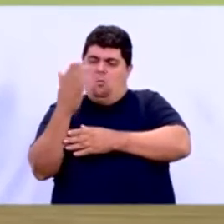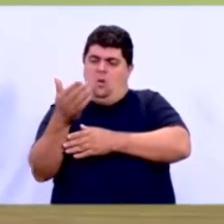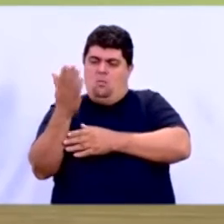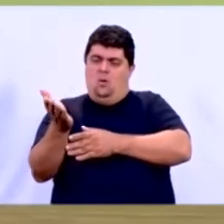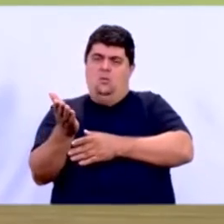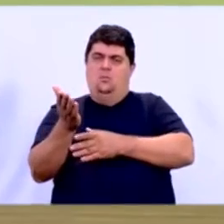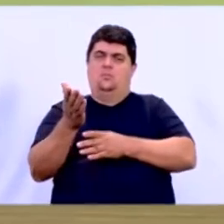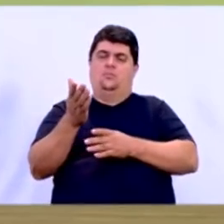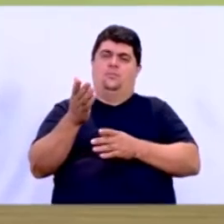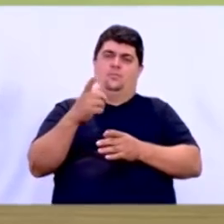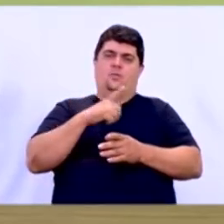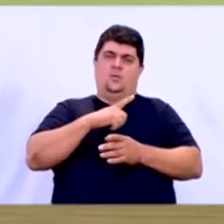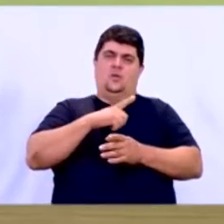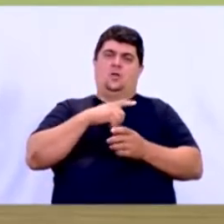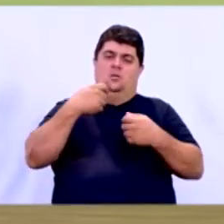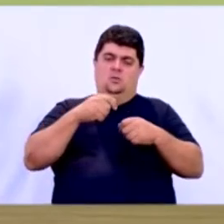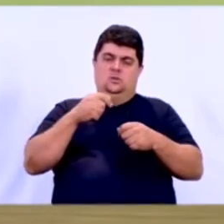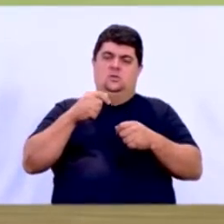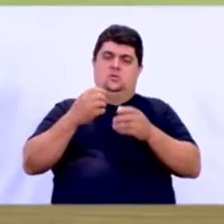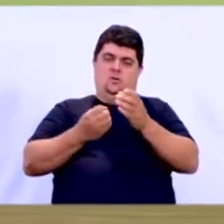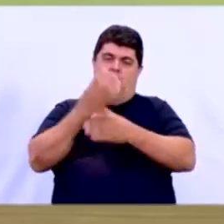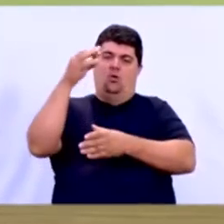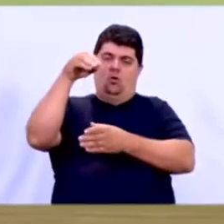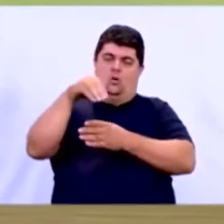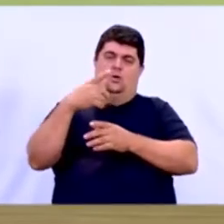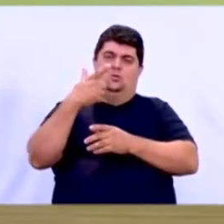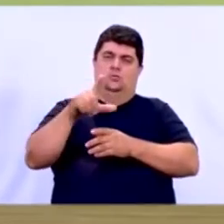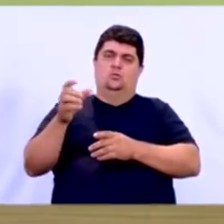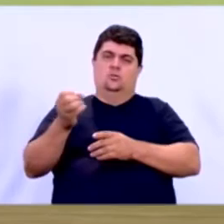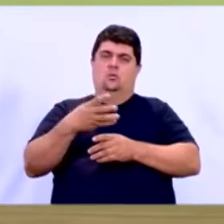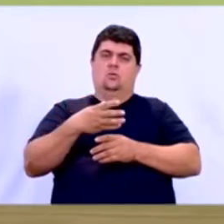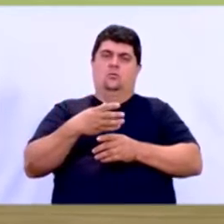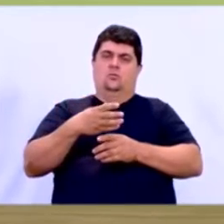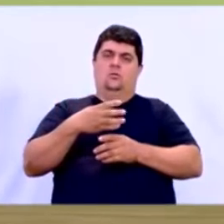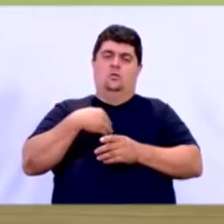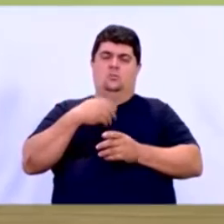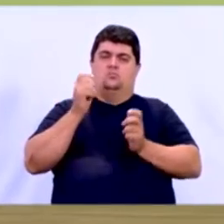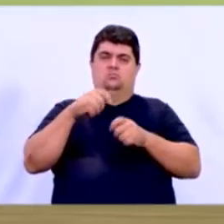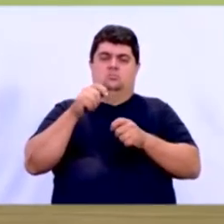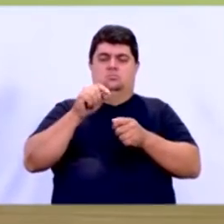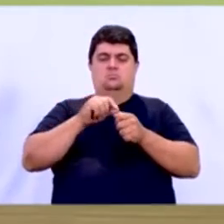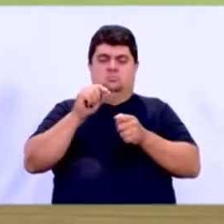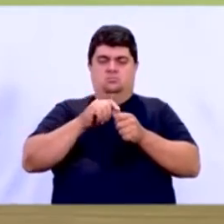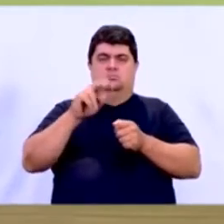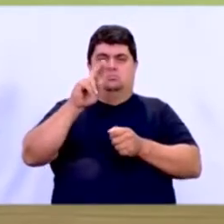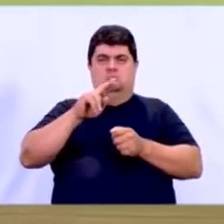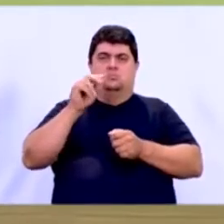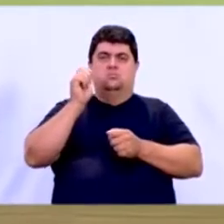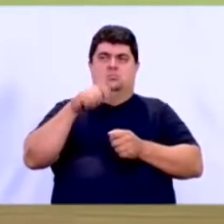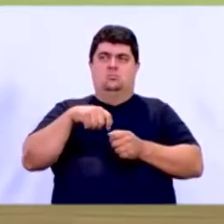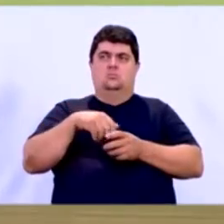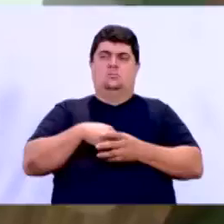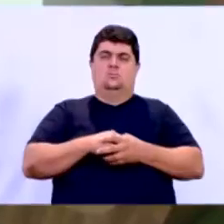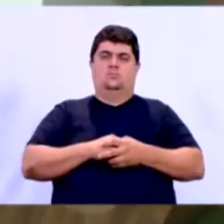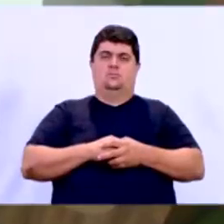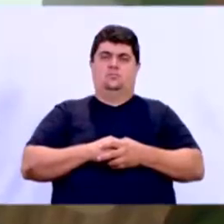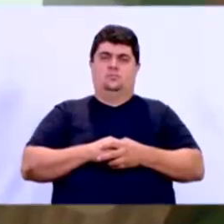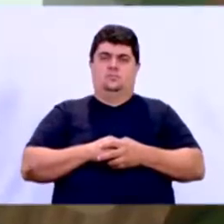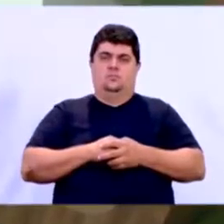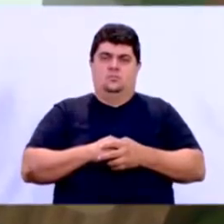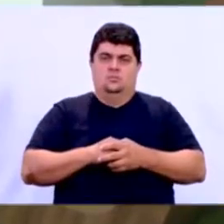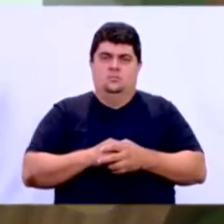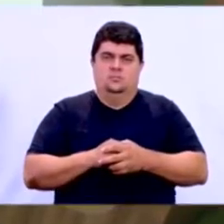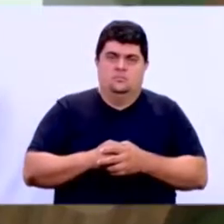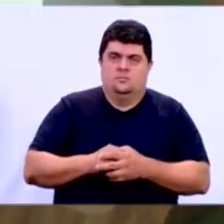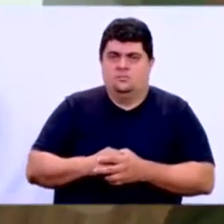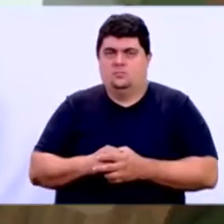do permitido por lei acaba tendo que reflorestar. Então realmente é um nicho de mercado que pode ser bastante aproveitado, não é mesmo? Esse nicho é inclusive o